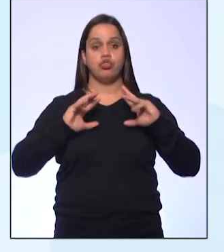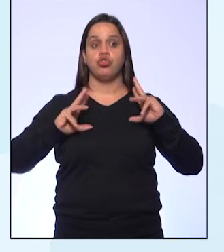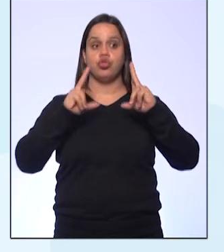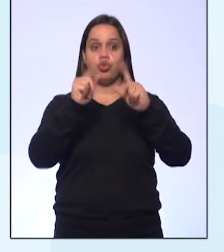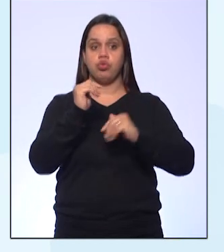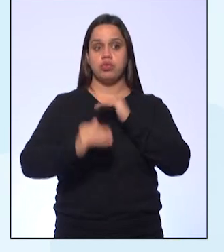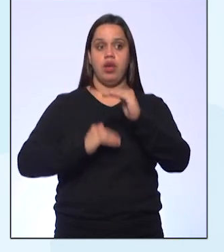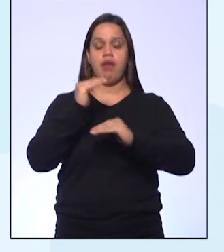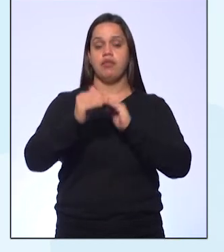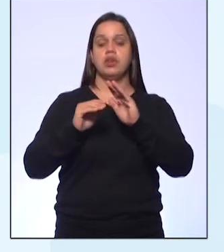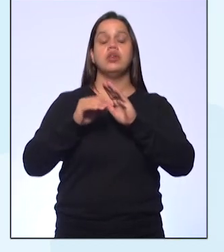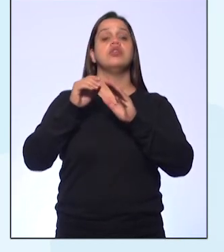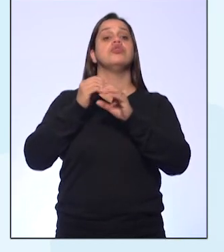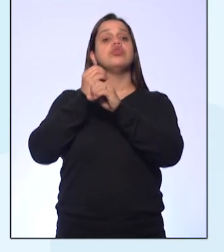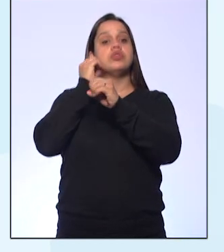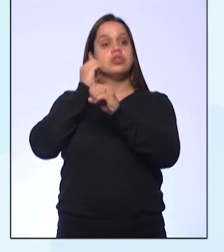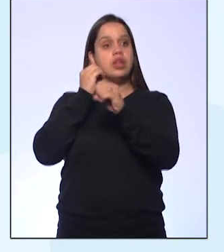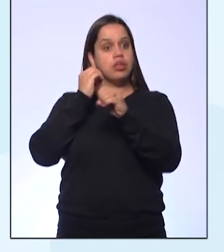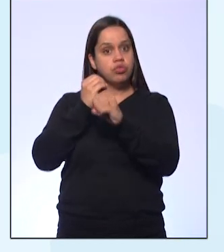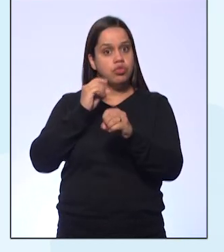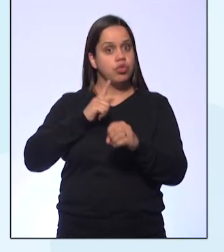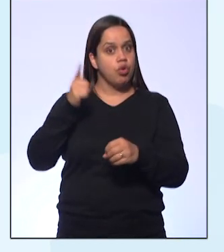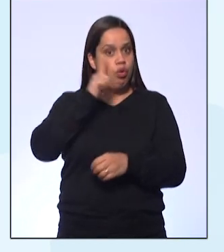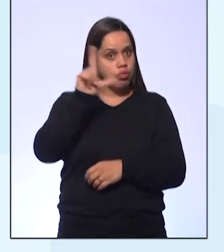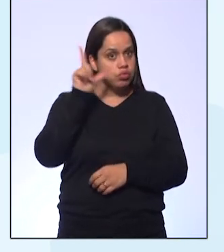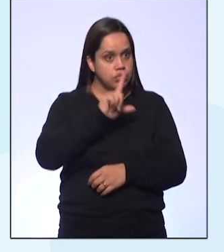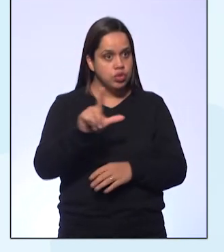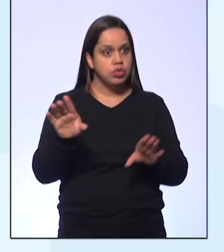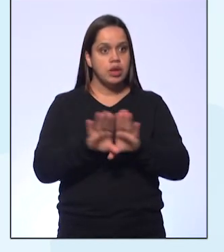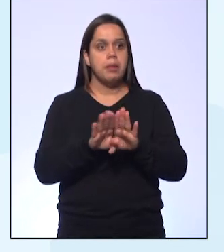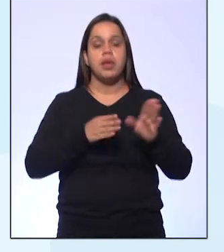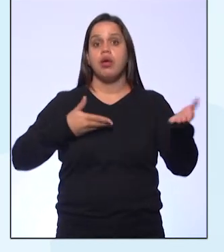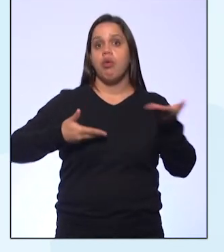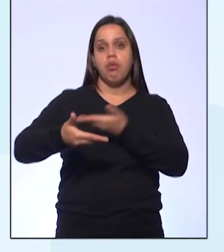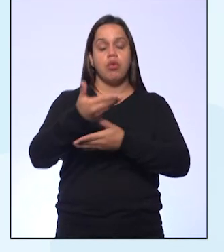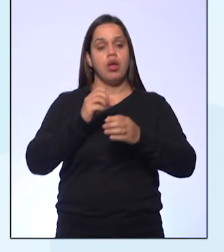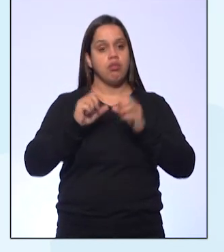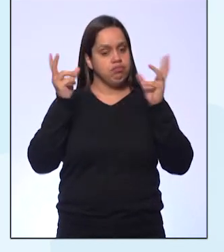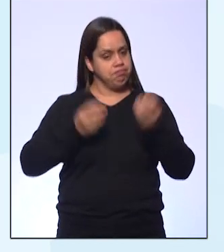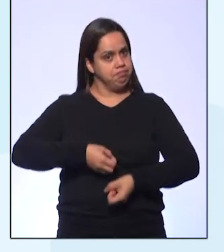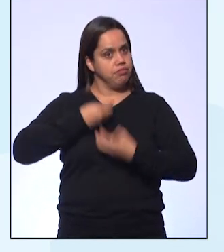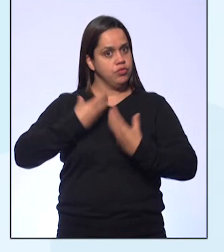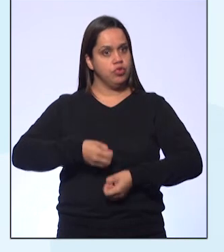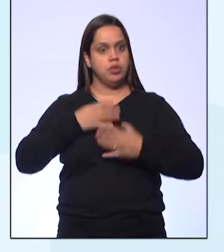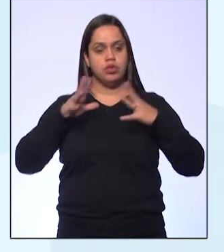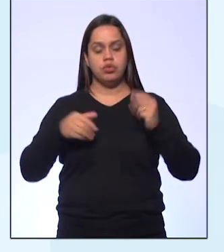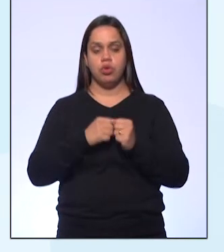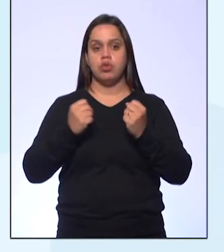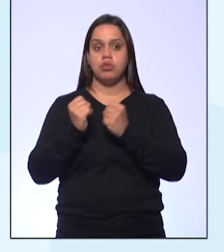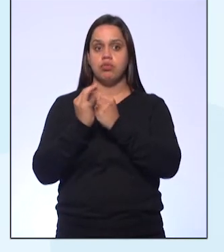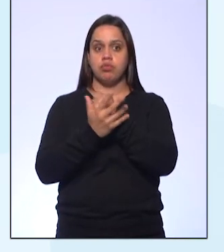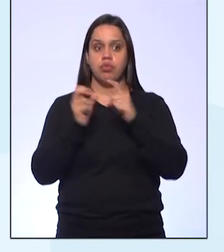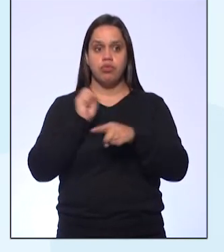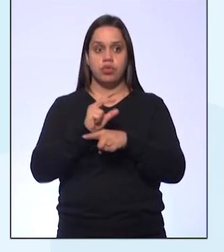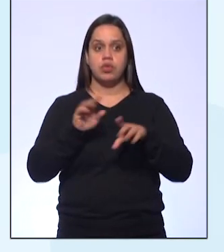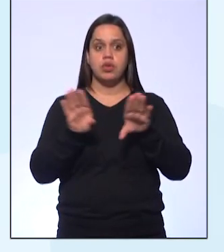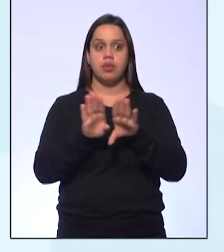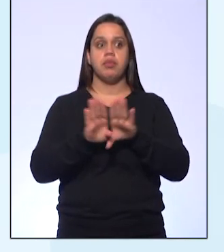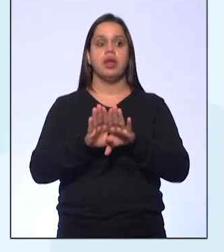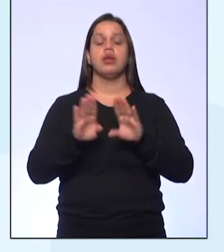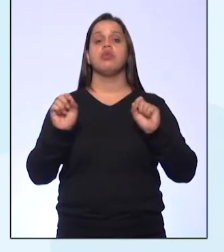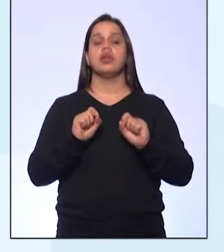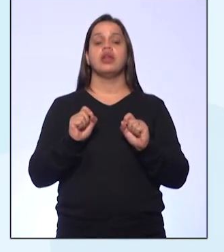obtidos, compartilhamento de informações sobre o vírus e também alinhamento